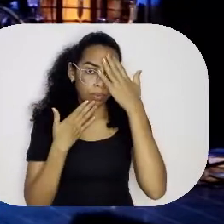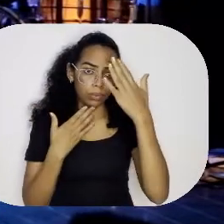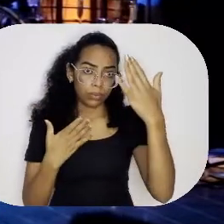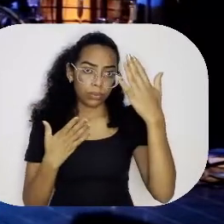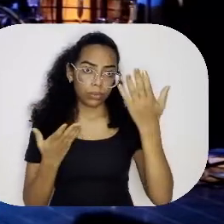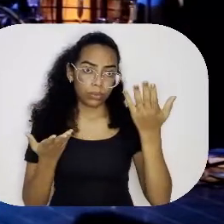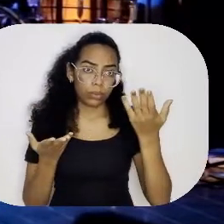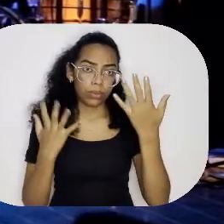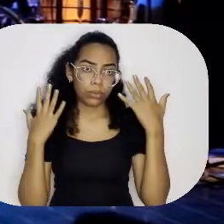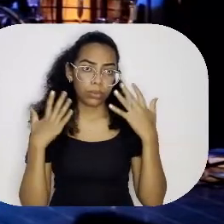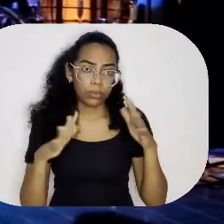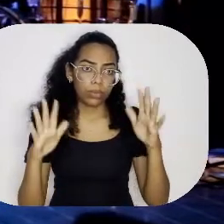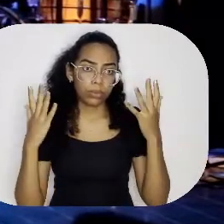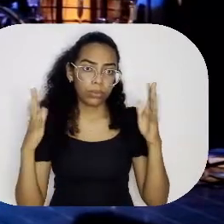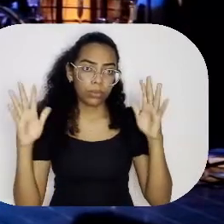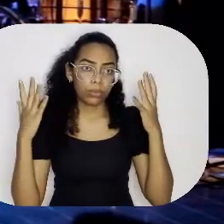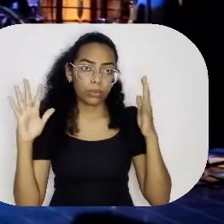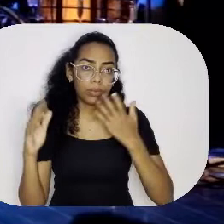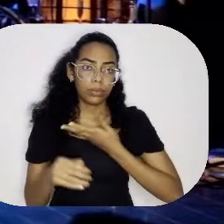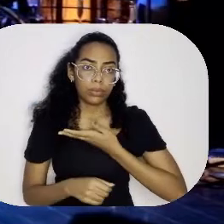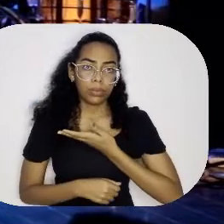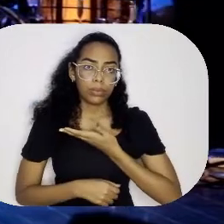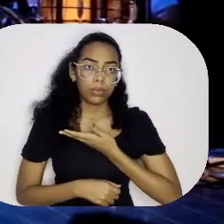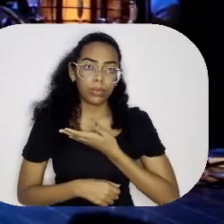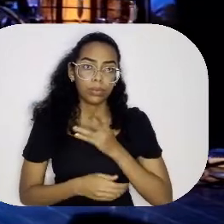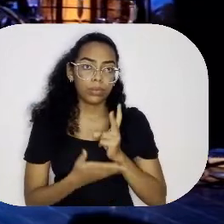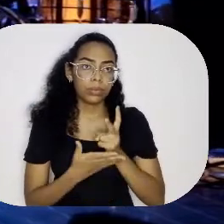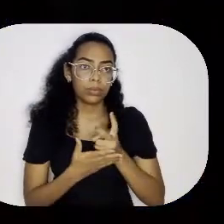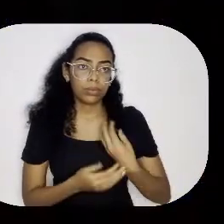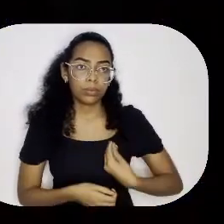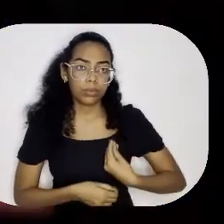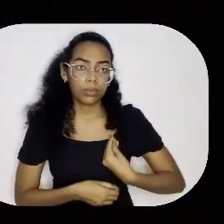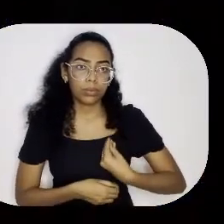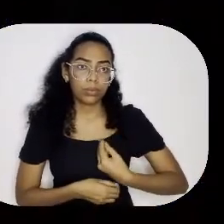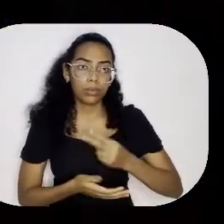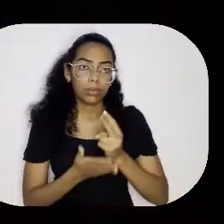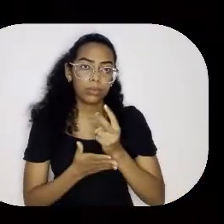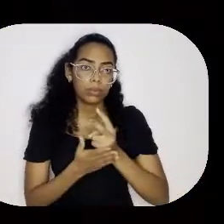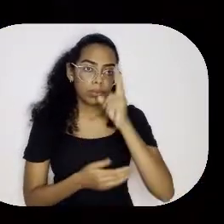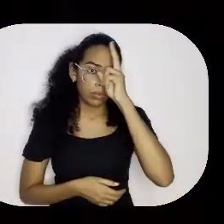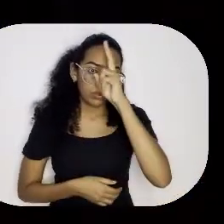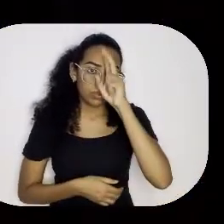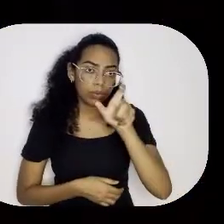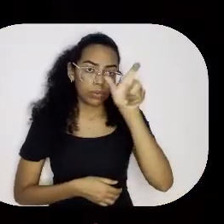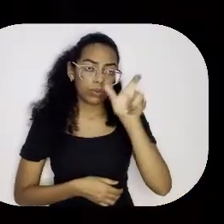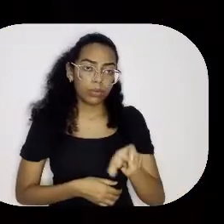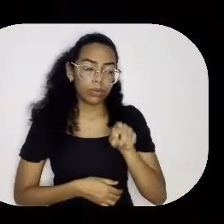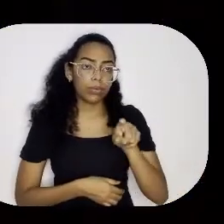Massa, obrigado, gente. Rapaz, é... salve os encantados, nossos amigos, sempre presentes, sempre serão